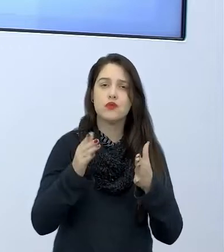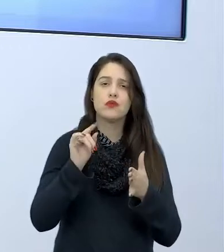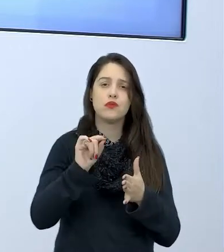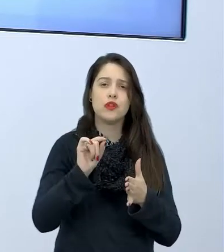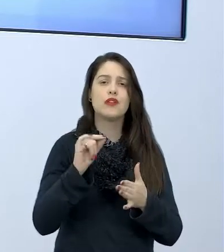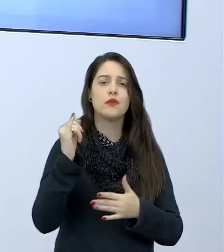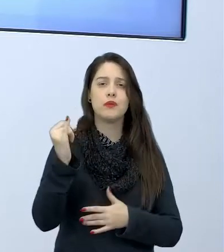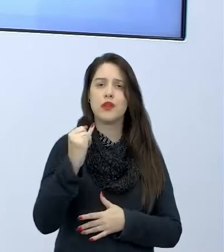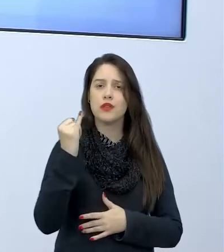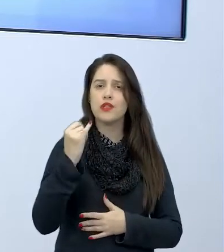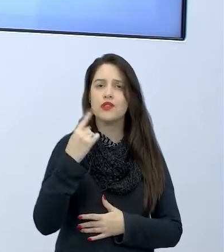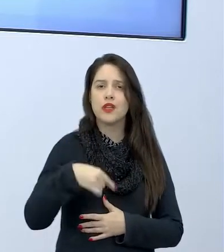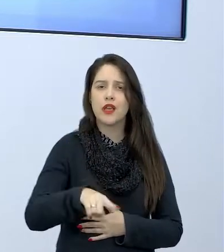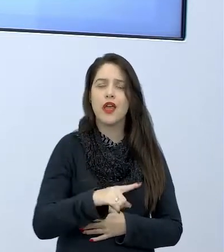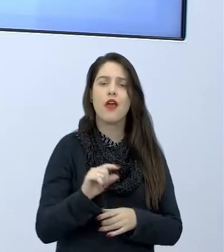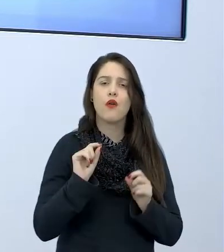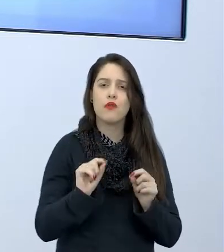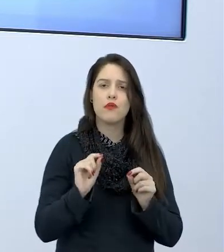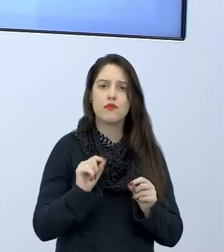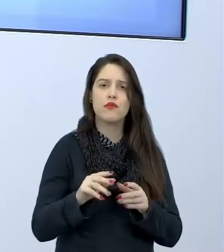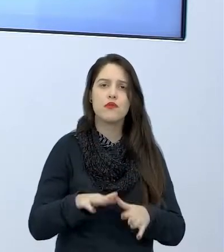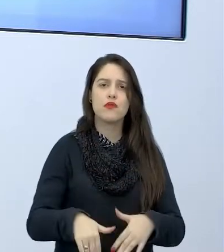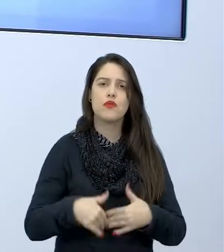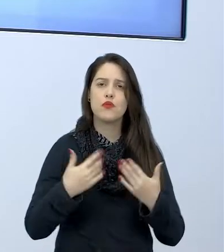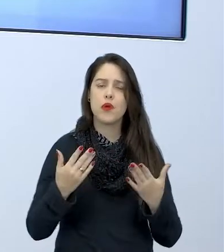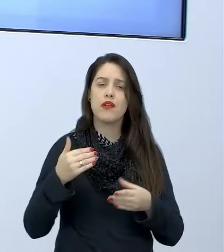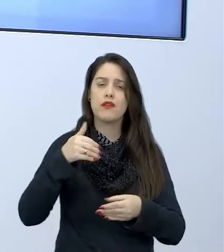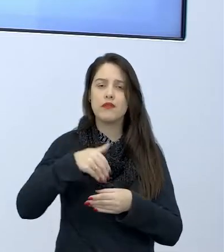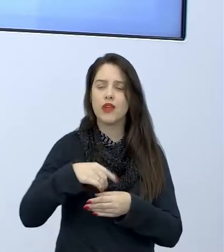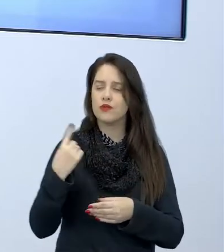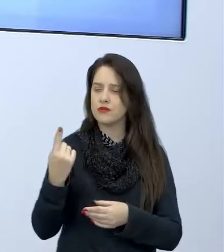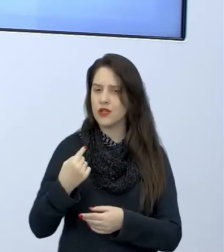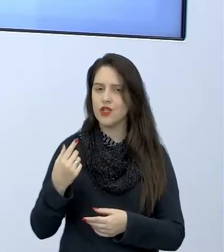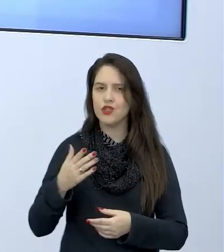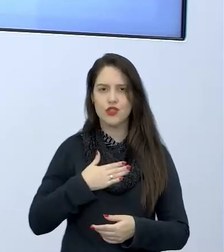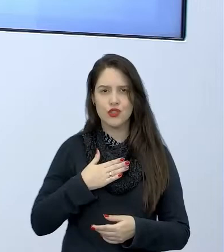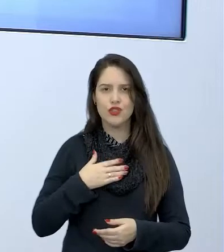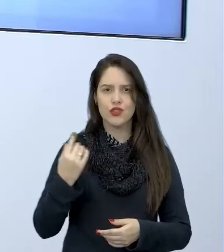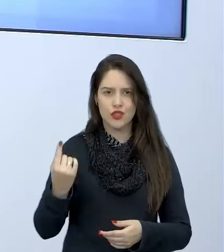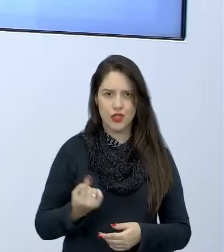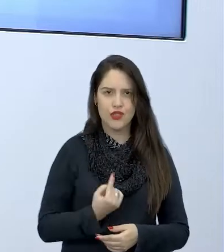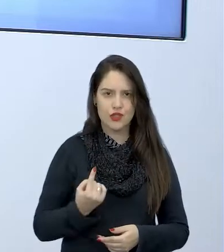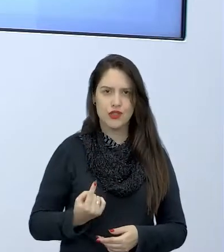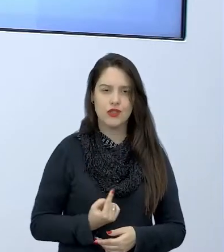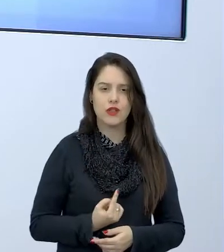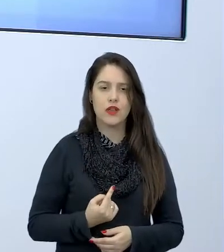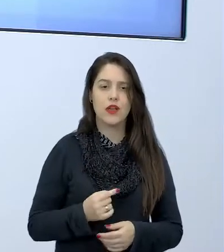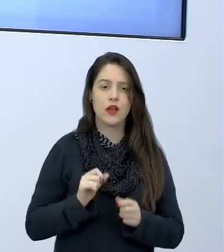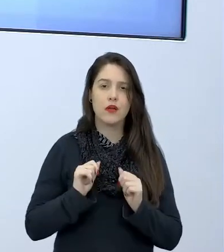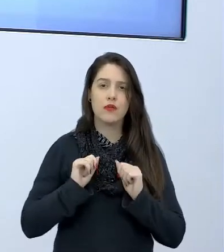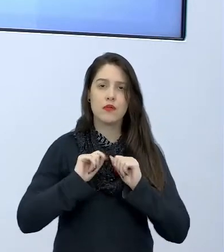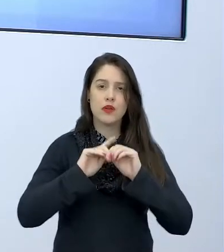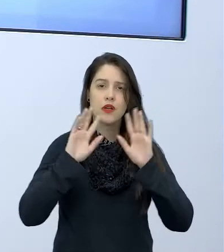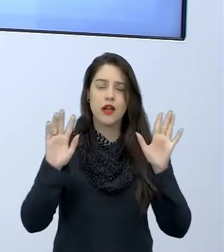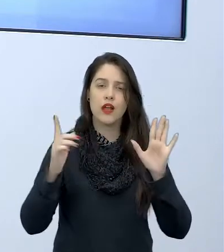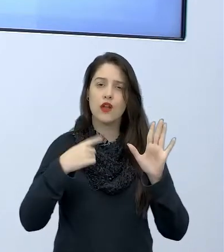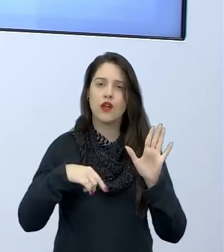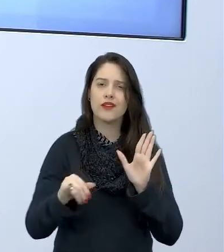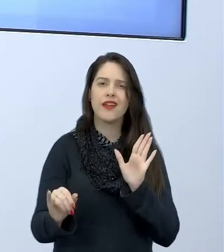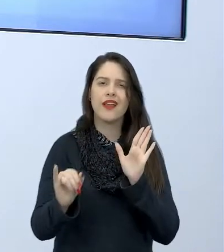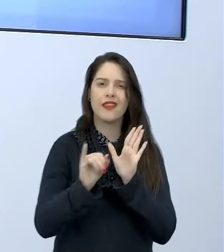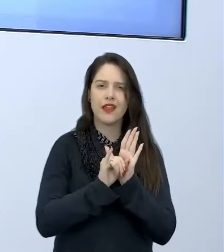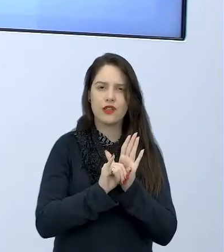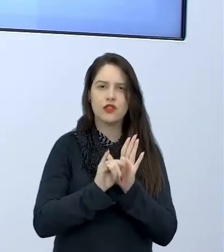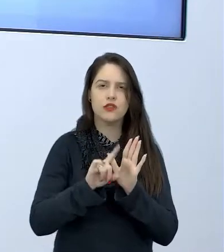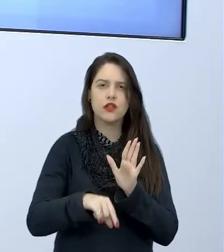muito importante que a gente guarde dentro da gente, que fique claro para nós a nossa identidade. E